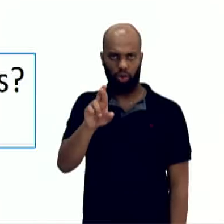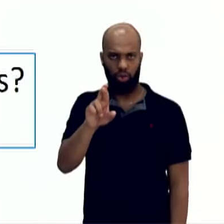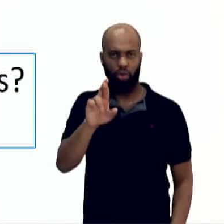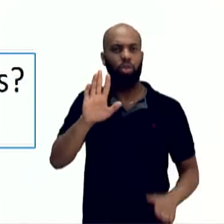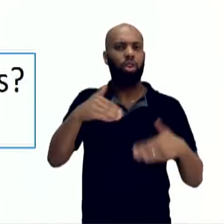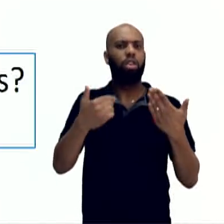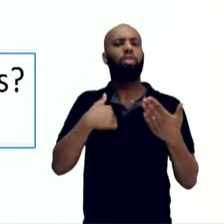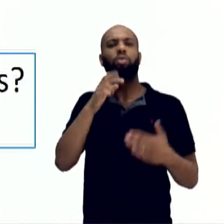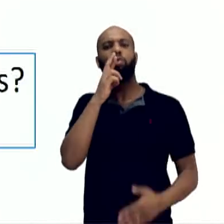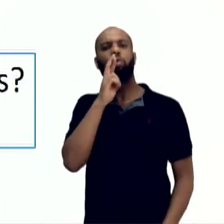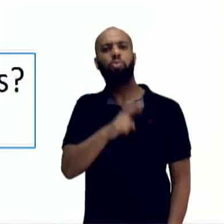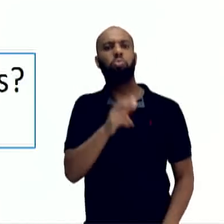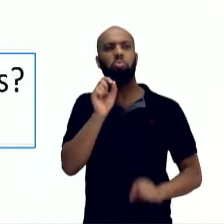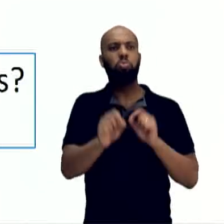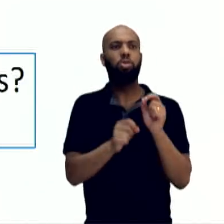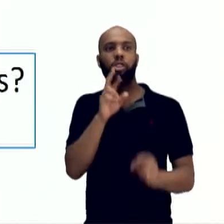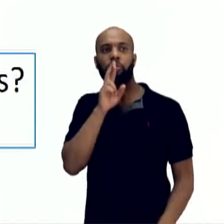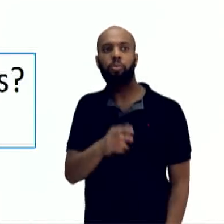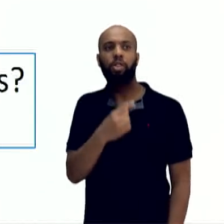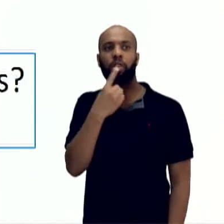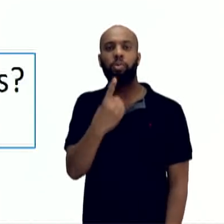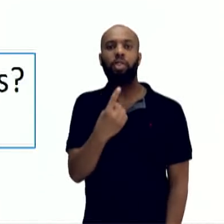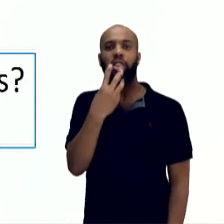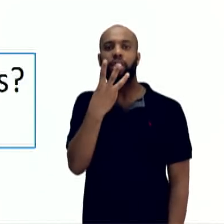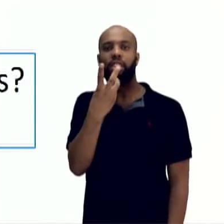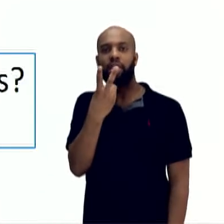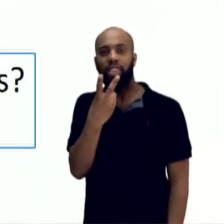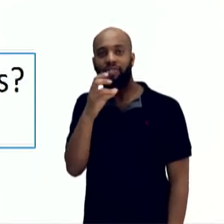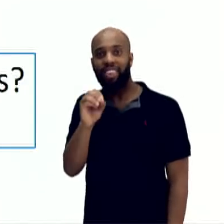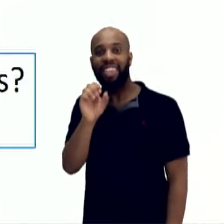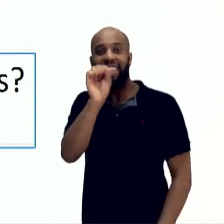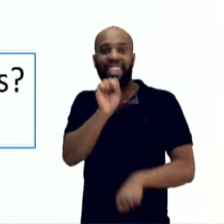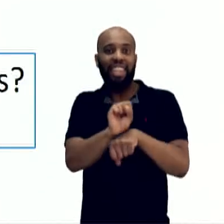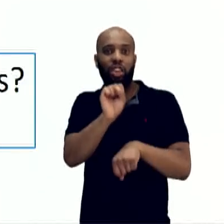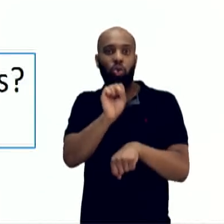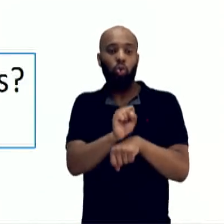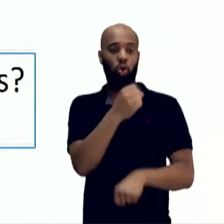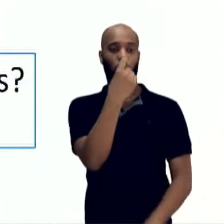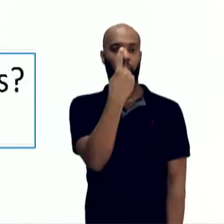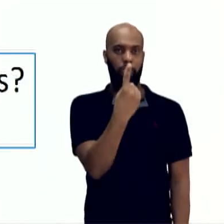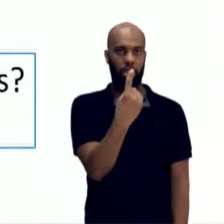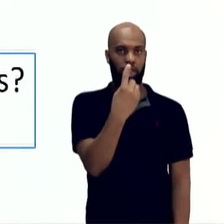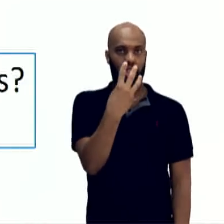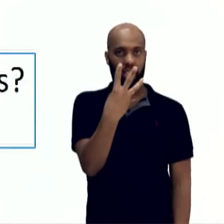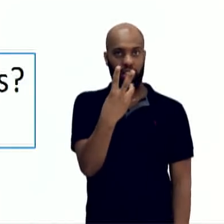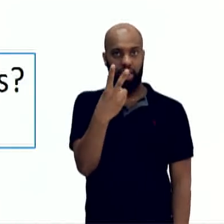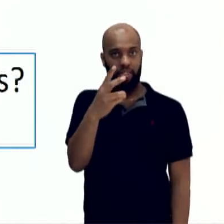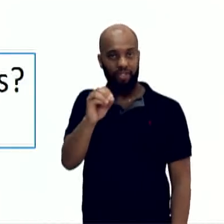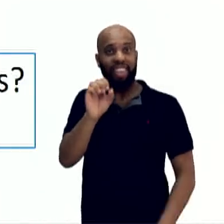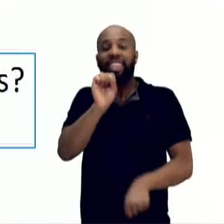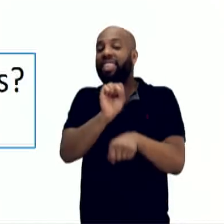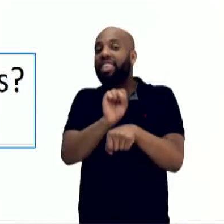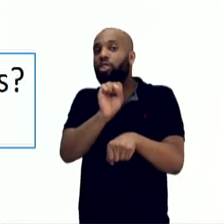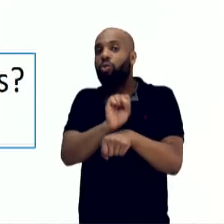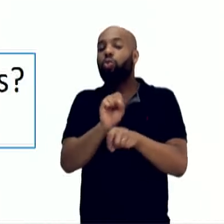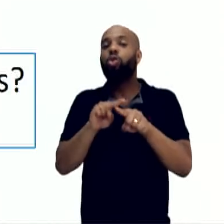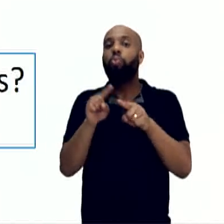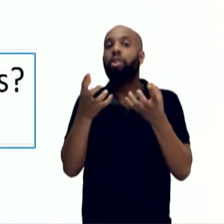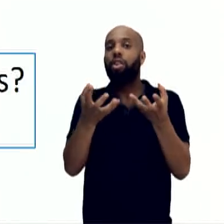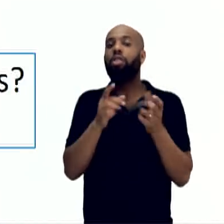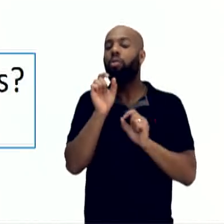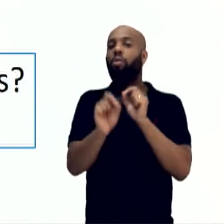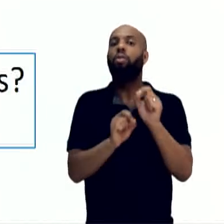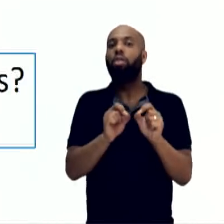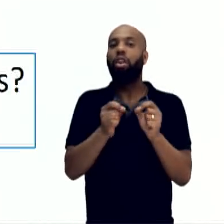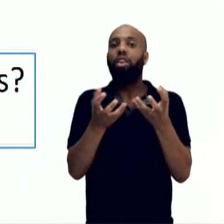quanto? 1.320 segundos. Só que tem um detalhe, calcule os